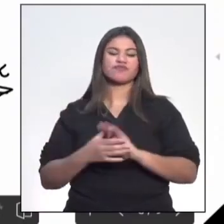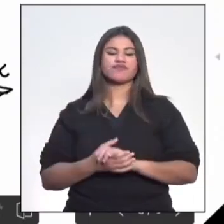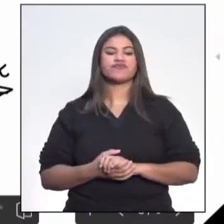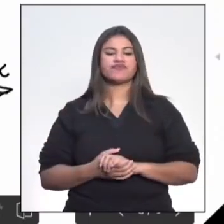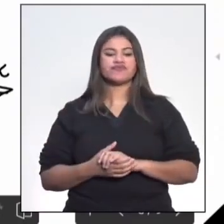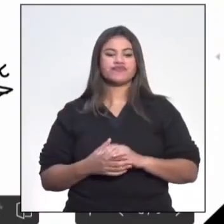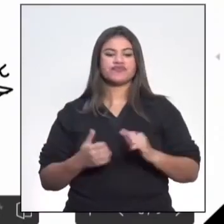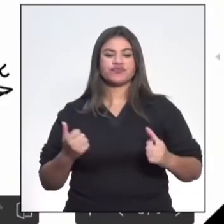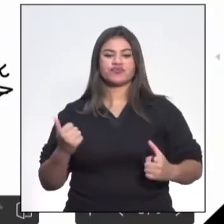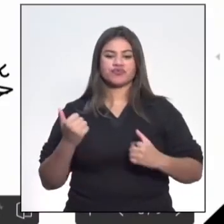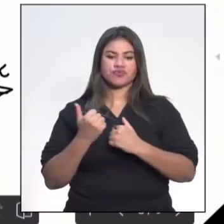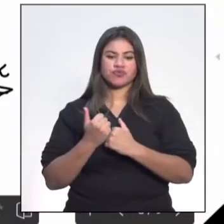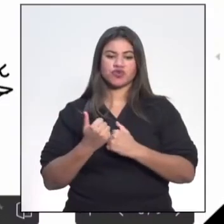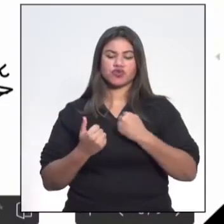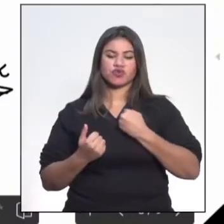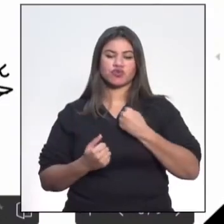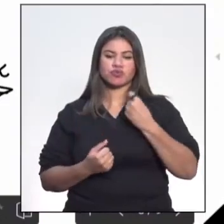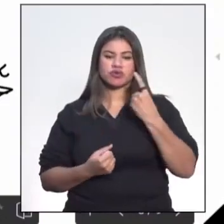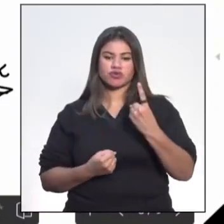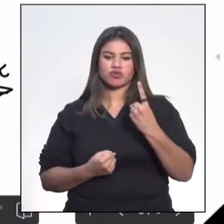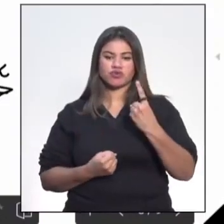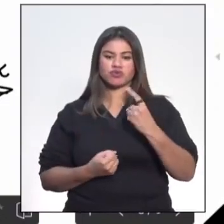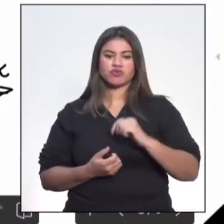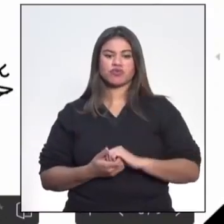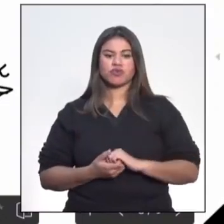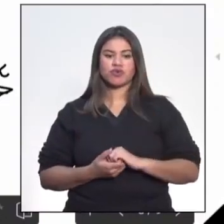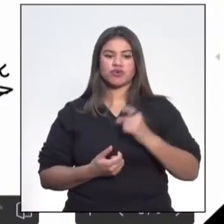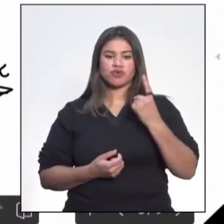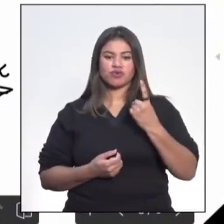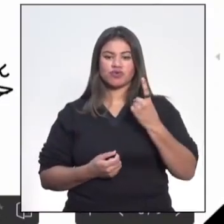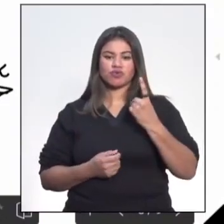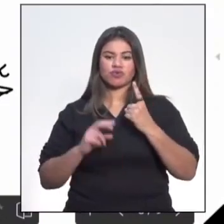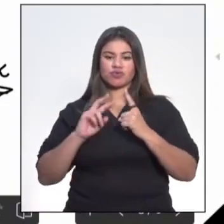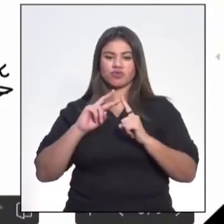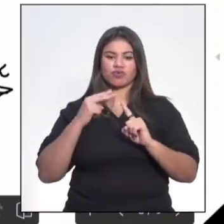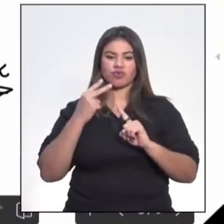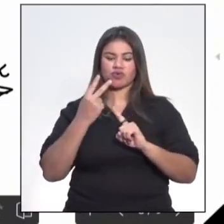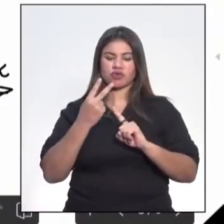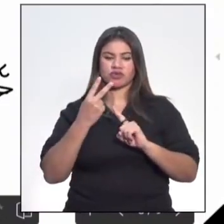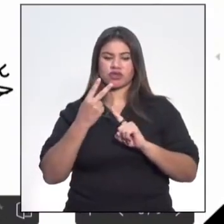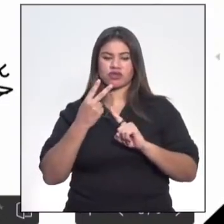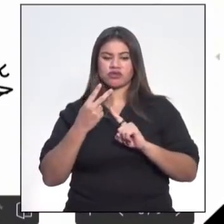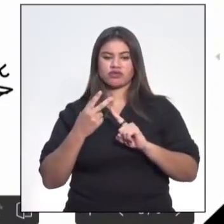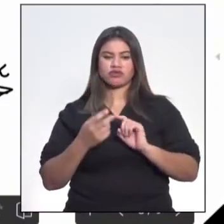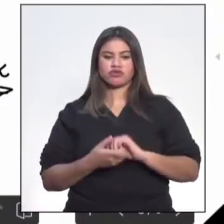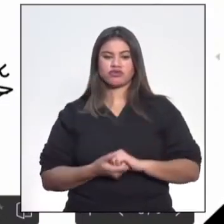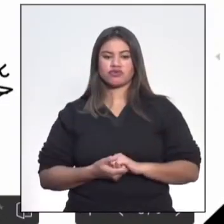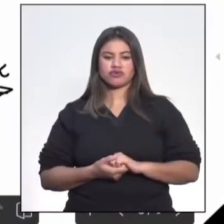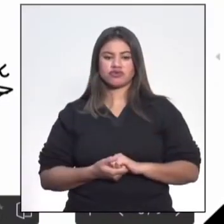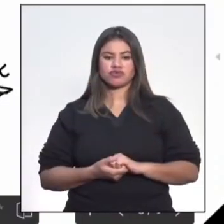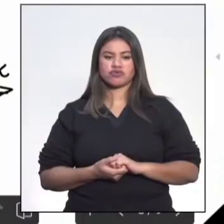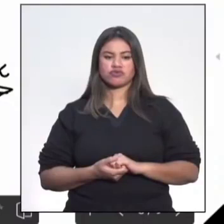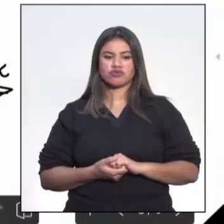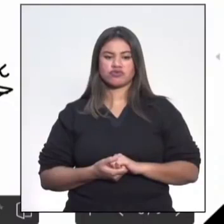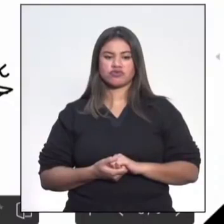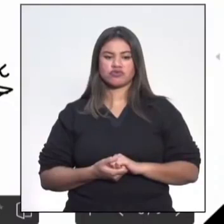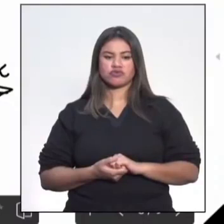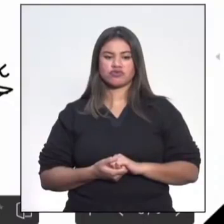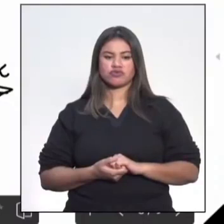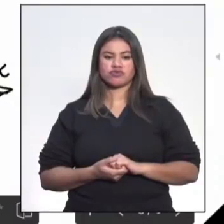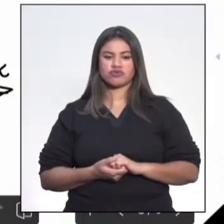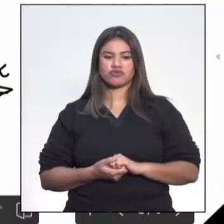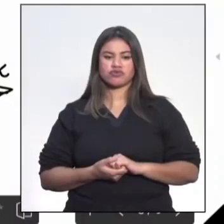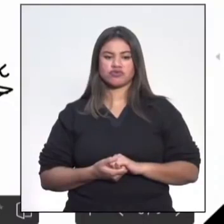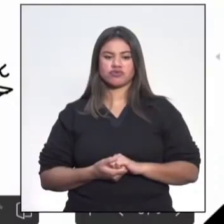Lembrando que você pode ou não colocar o parênteses. 1 ao quadrado, 1 vezes 1, 1. Formei o par. Opa,